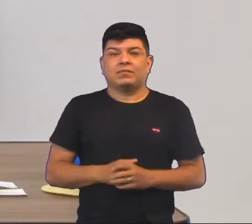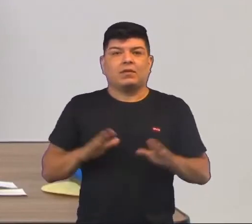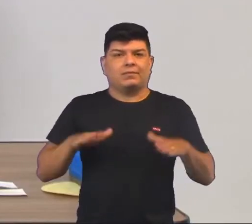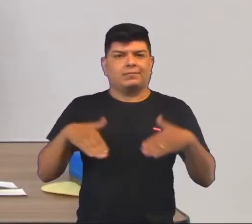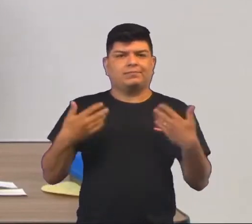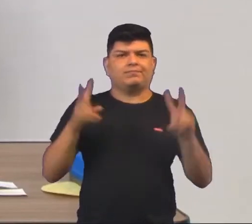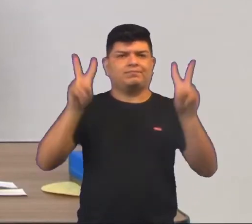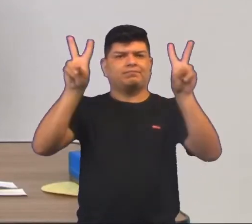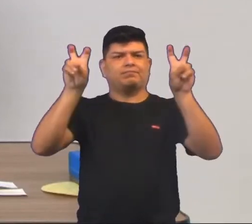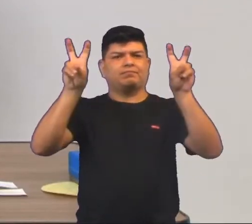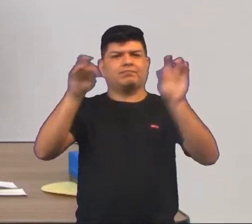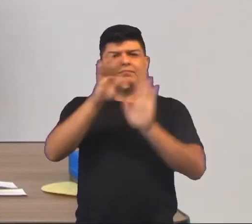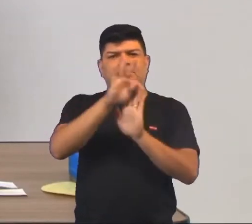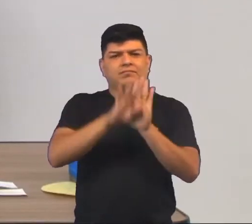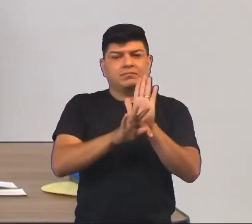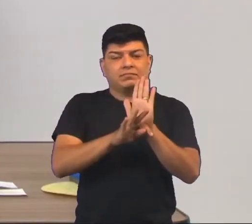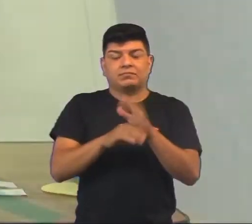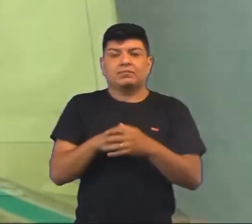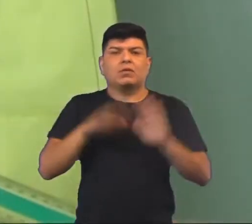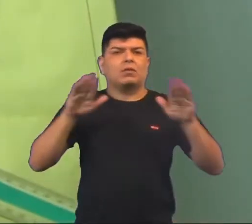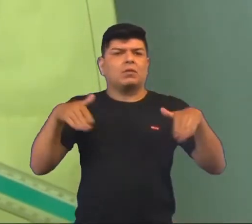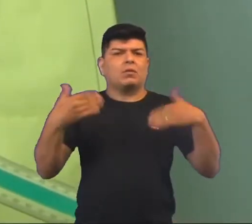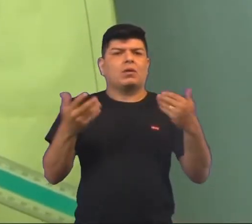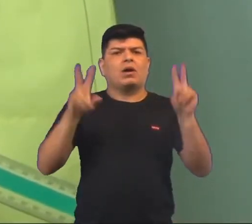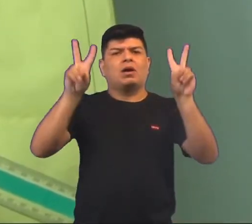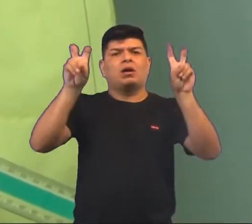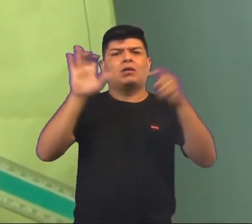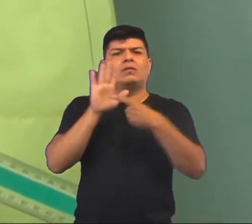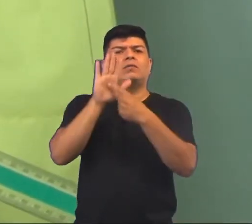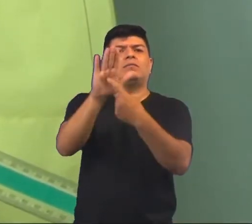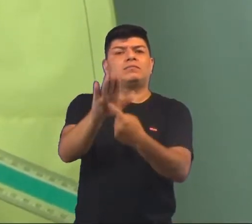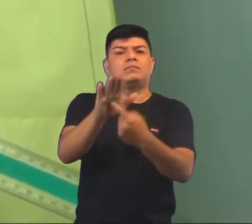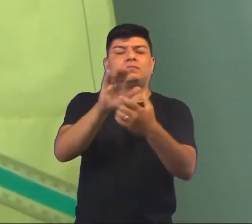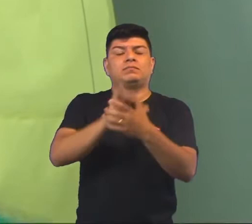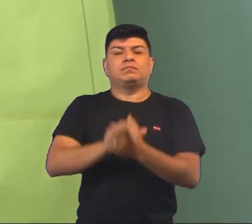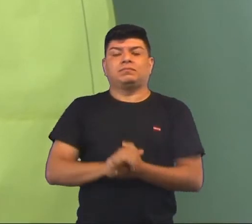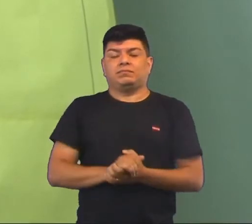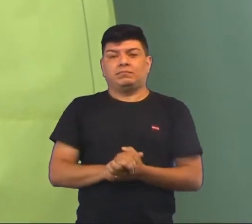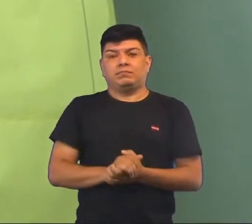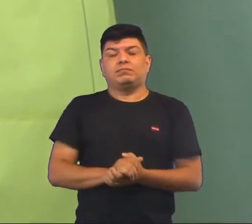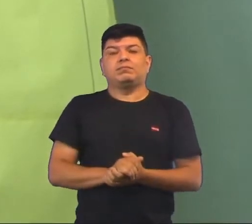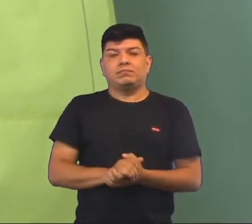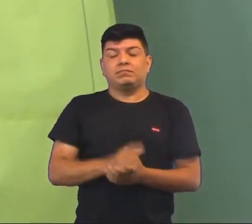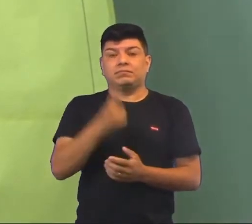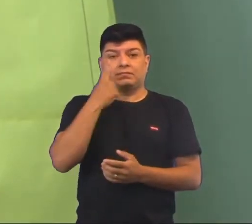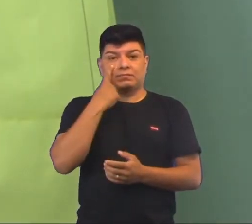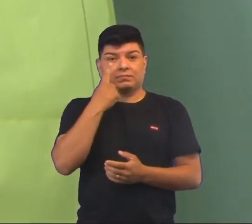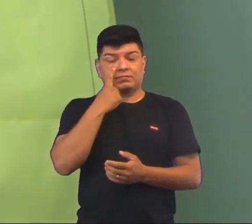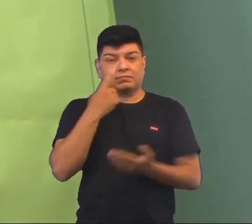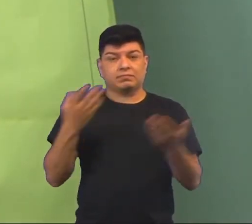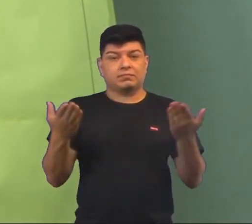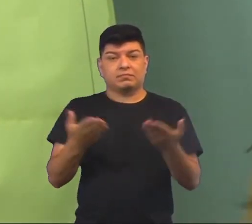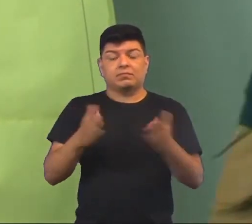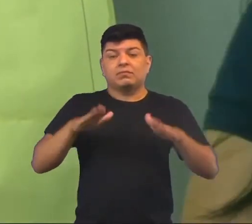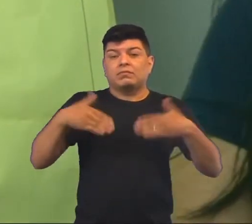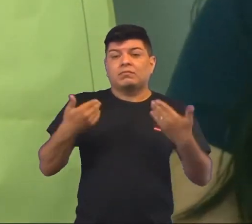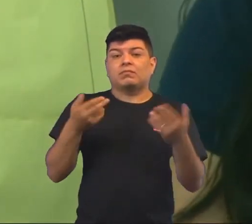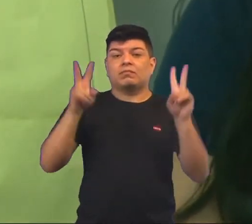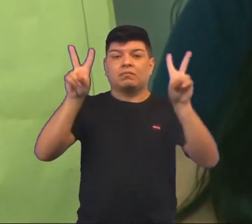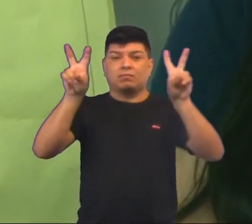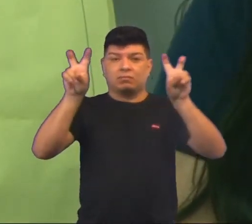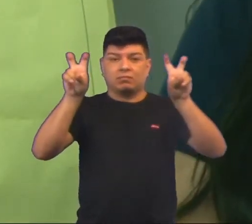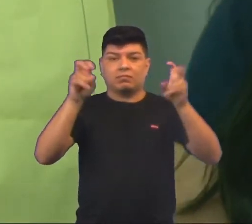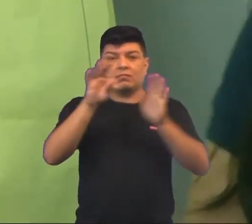Qual o assunto do texto? Qual o assunto do texto é abordado? Nós acabamos de ver aí qual o assunto